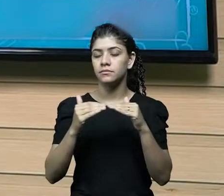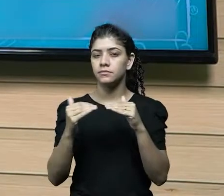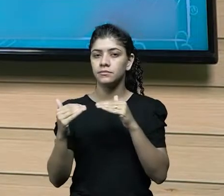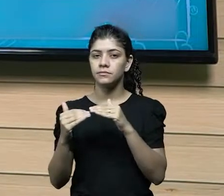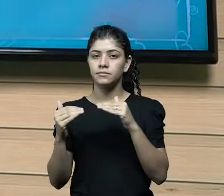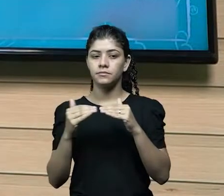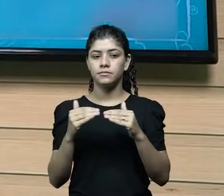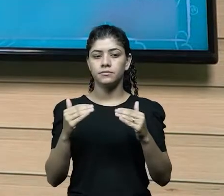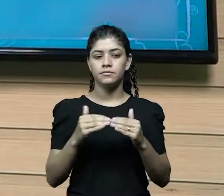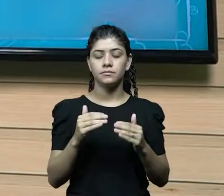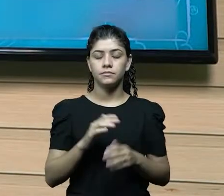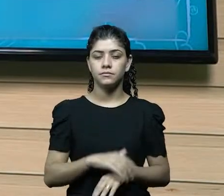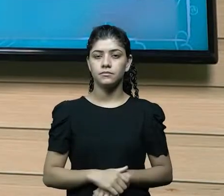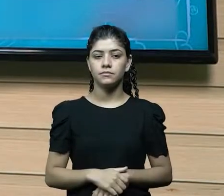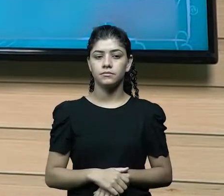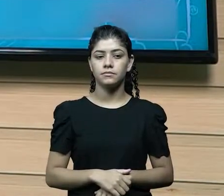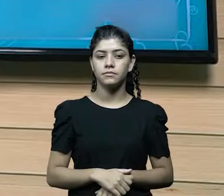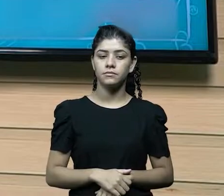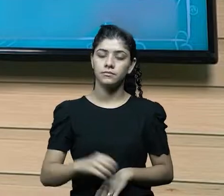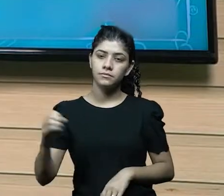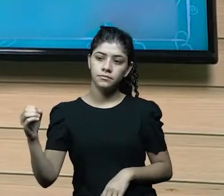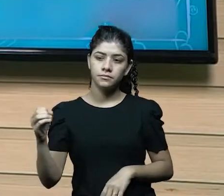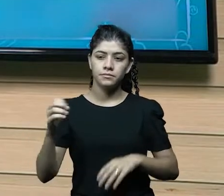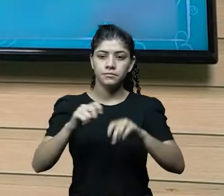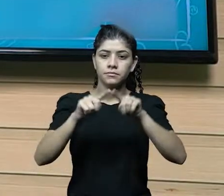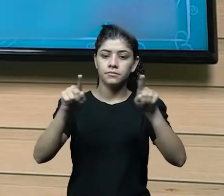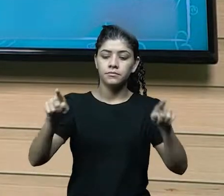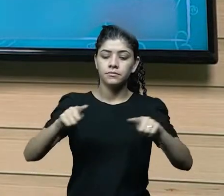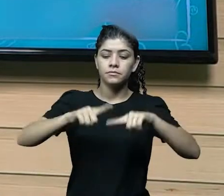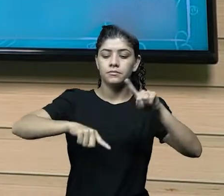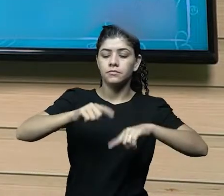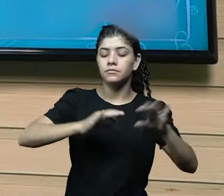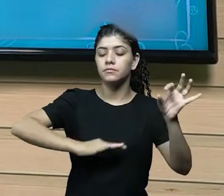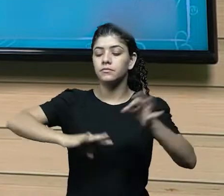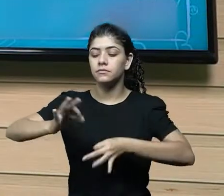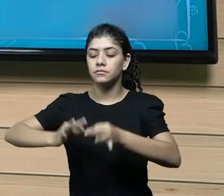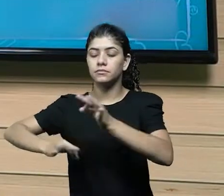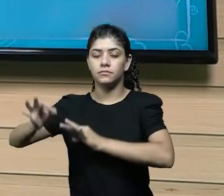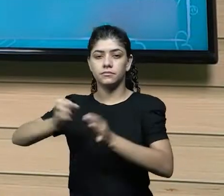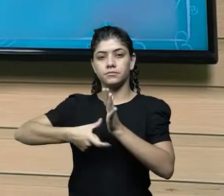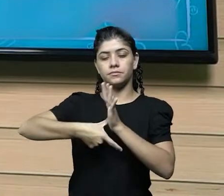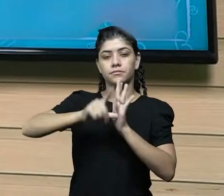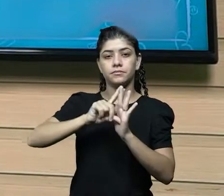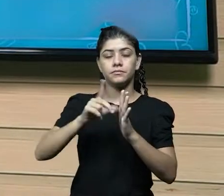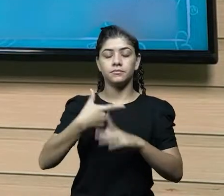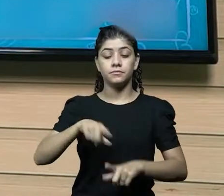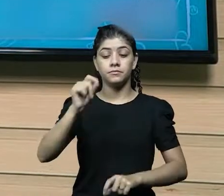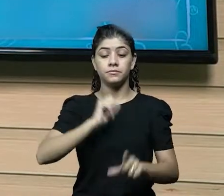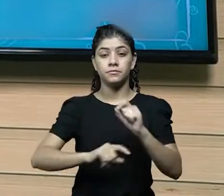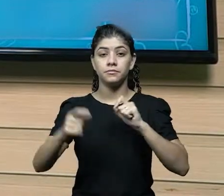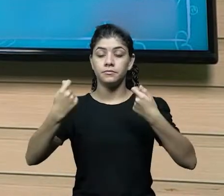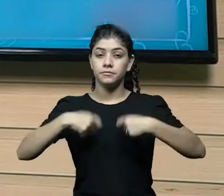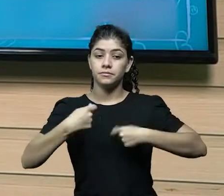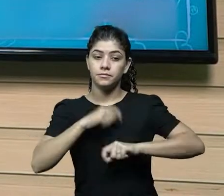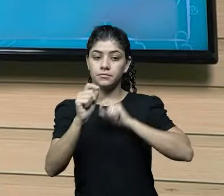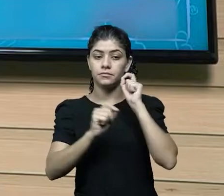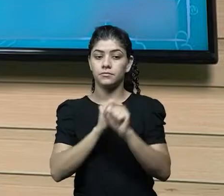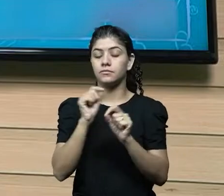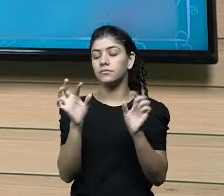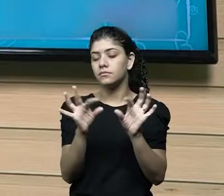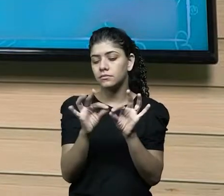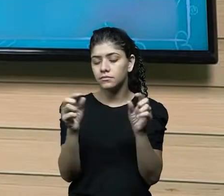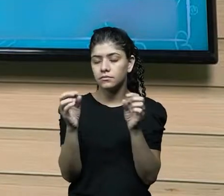encaixe, tá? Como móveis programados, móveis projetados, onde as tomadas de medidas têm que ser